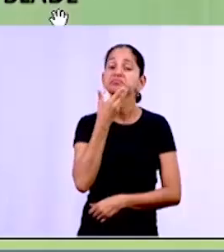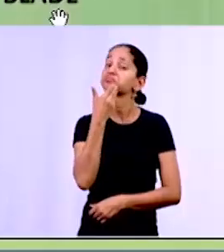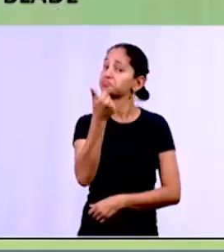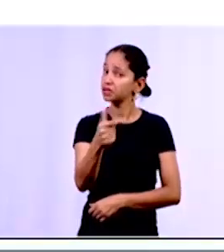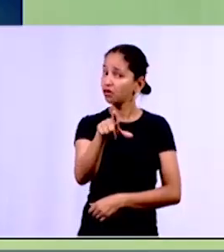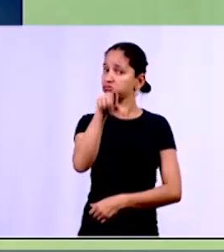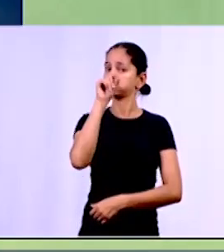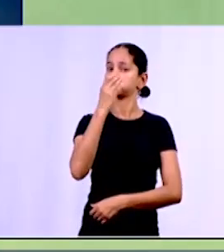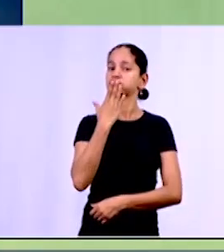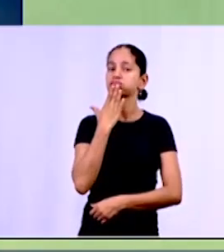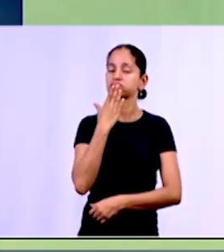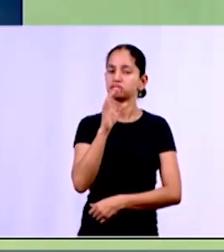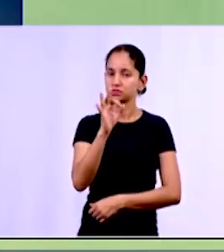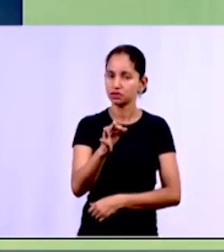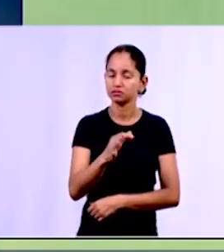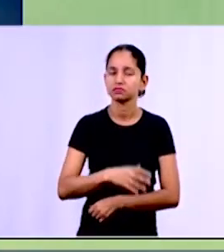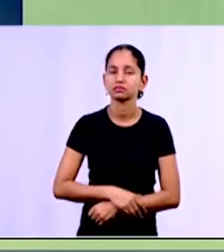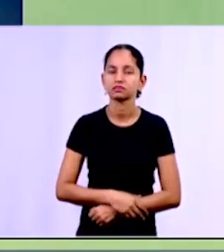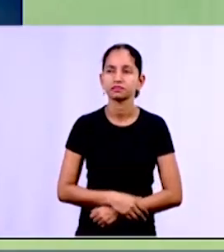saber.